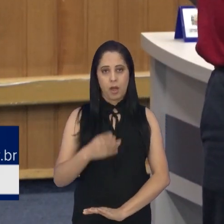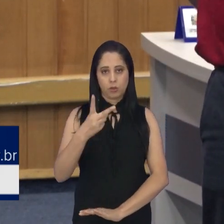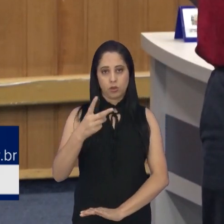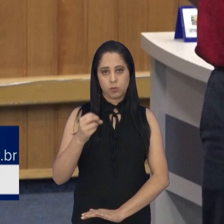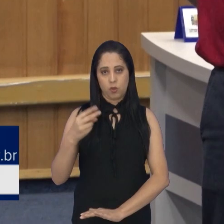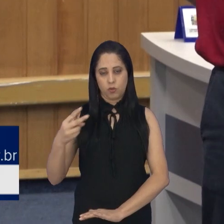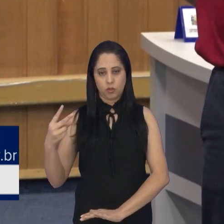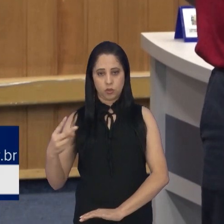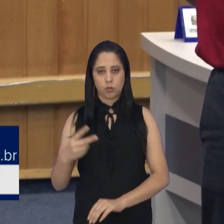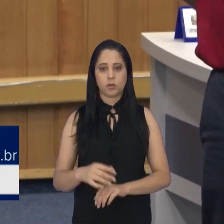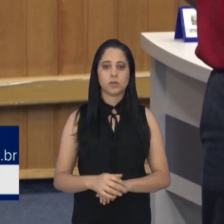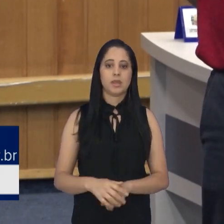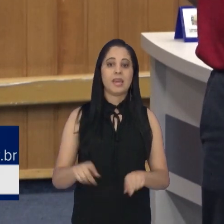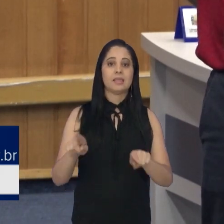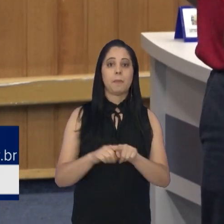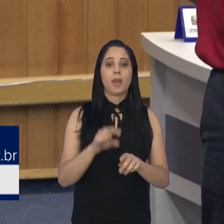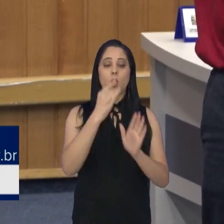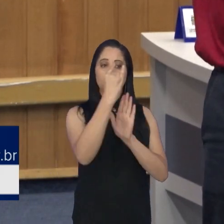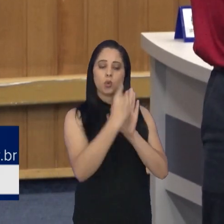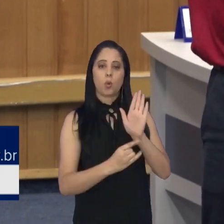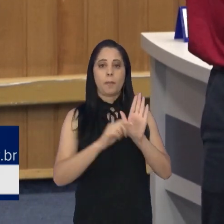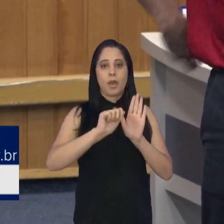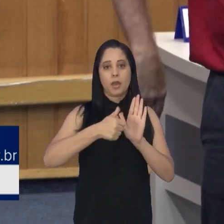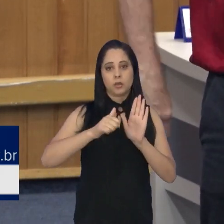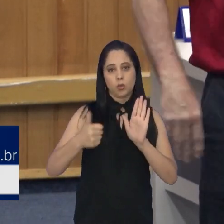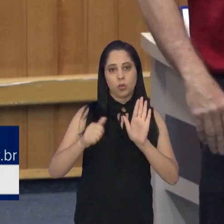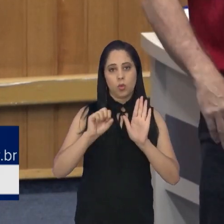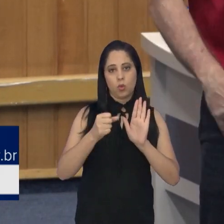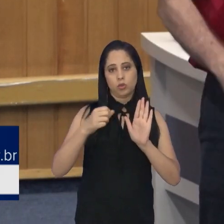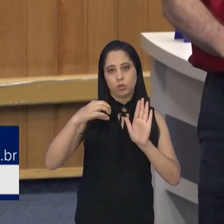11894/2022, também do processo número